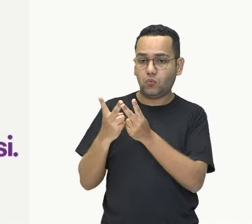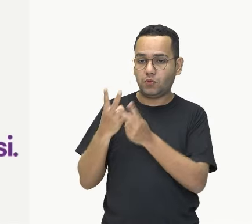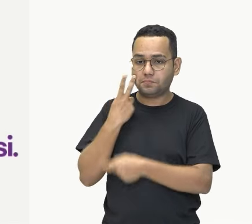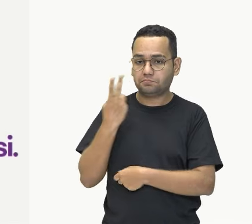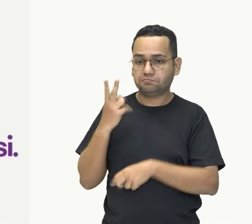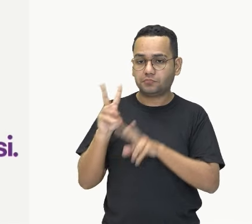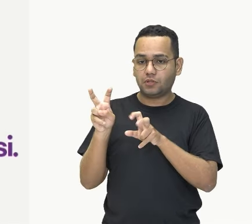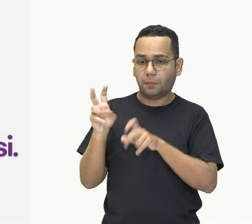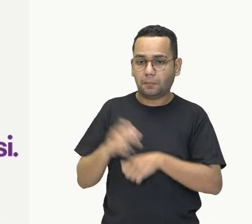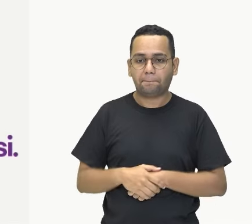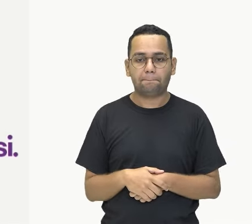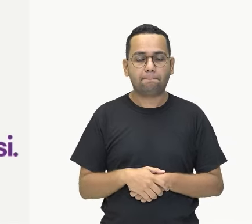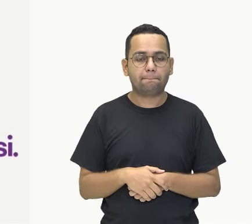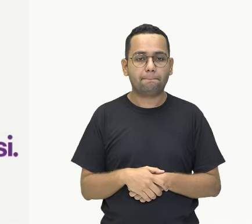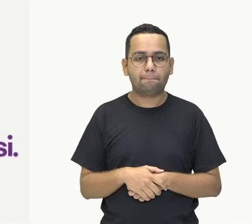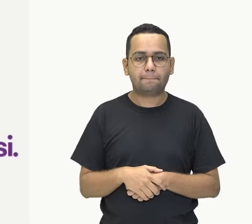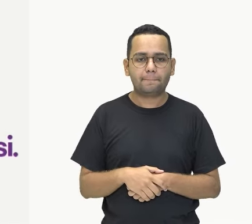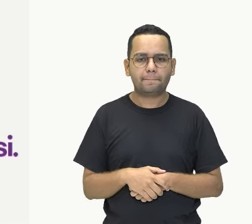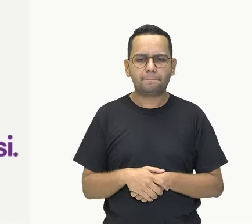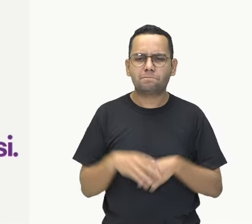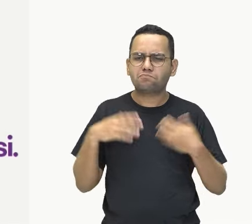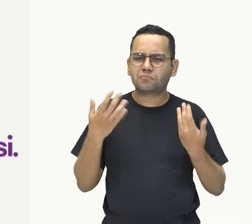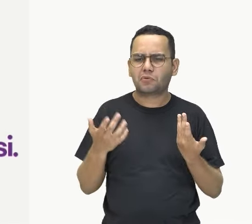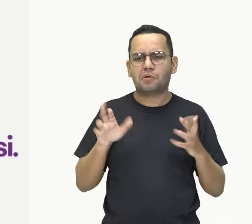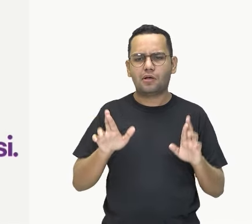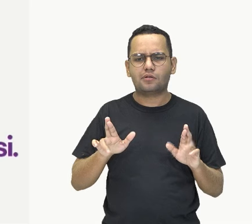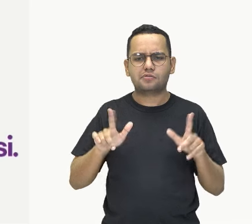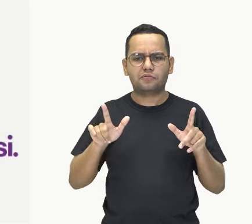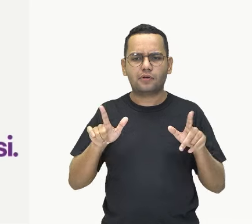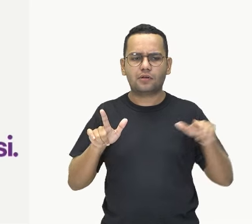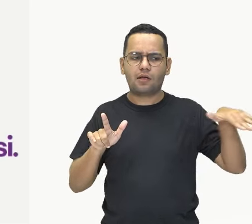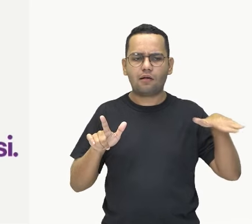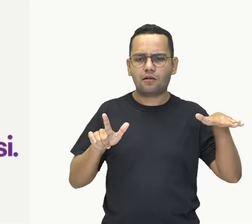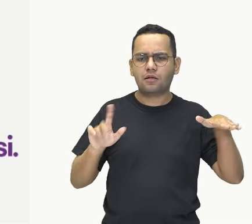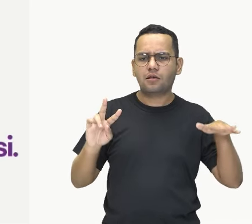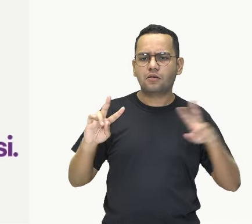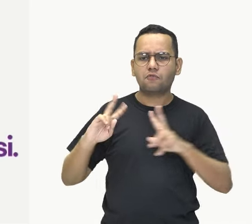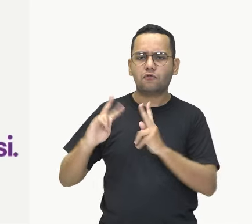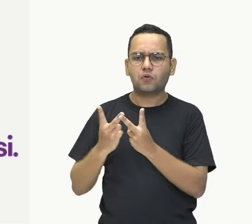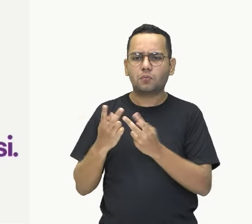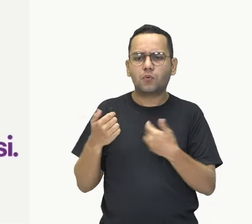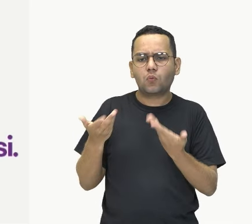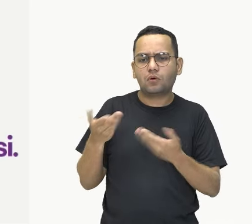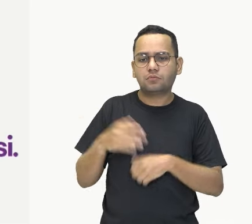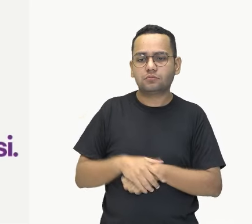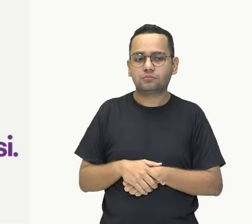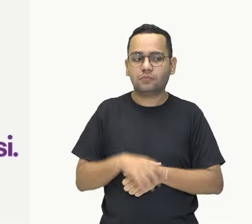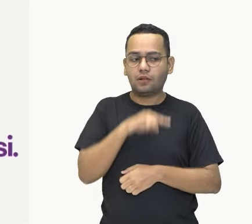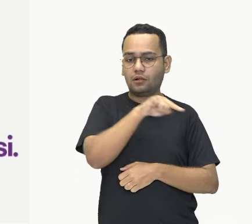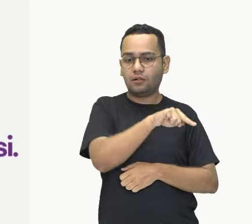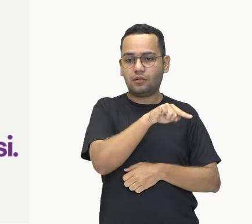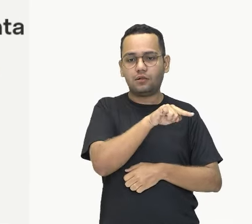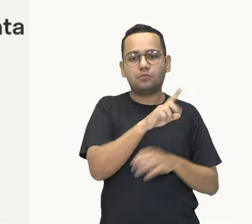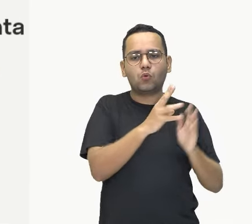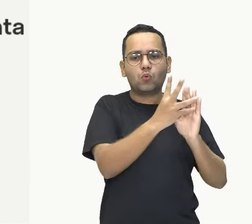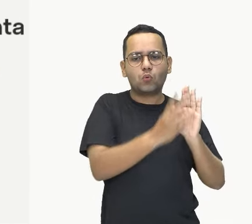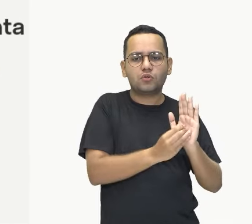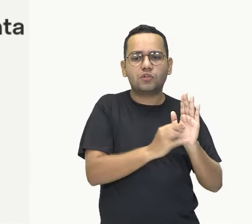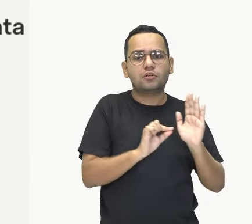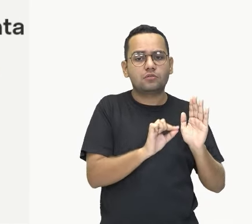Tá? Professor, qual a diferença entre área e volume? Na área, a gente vê